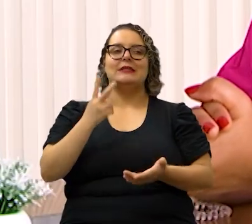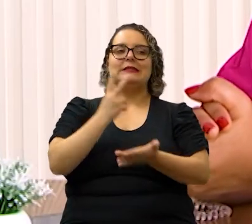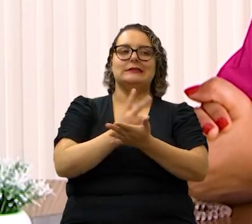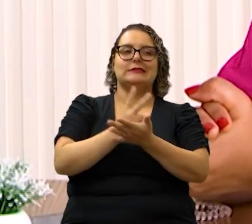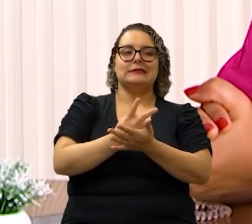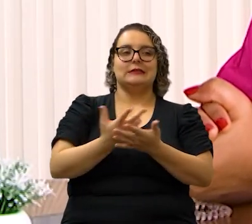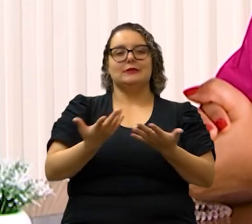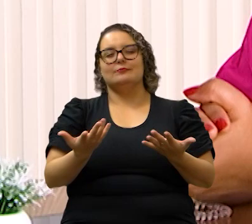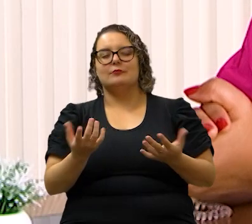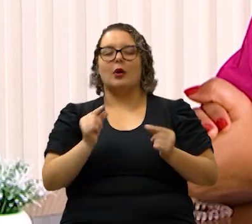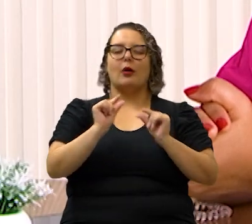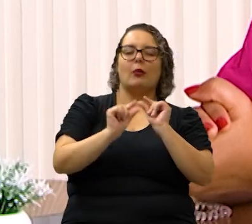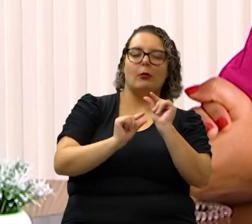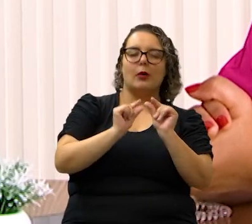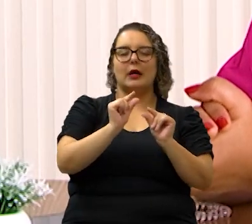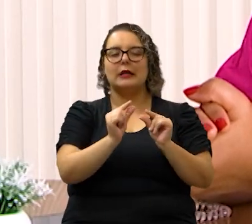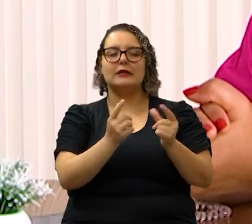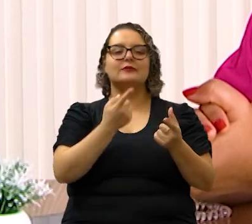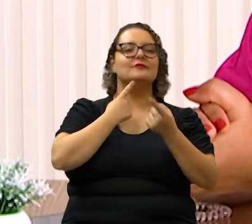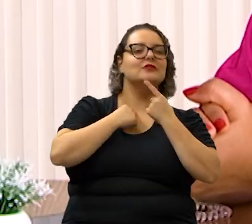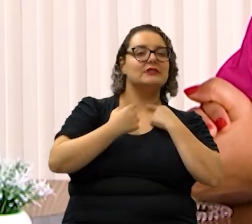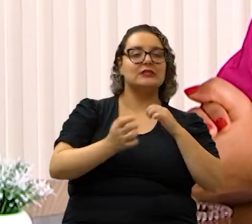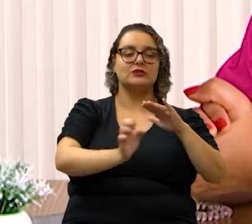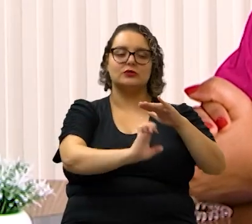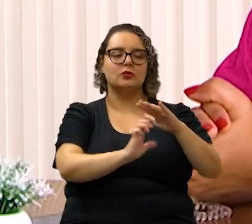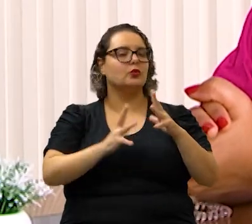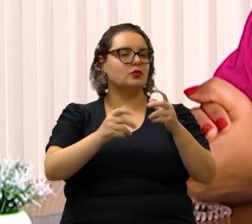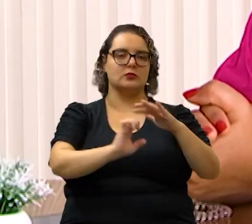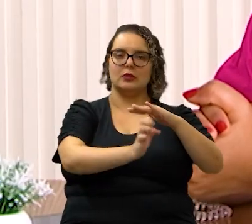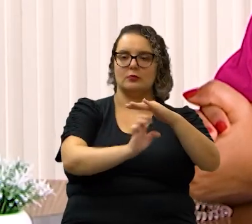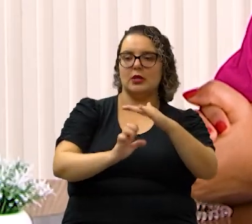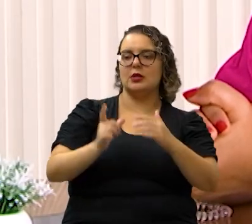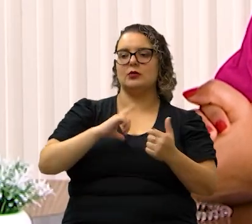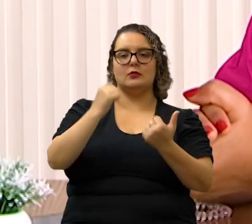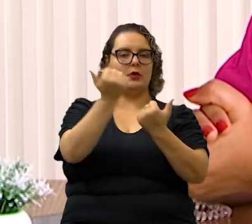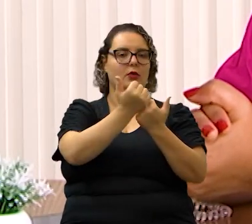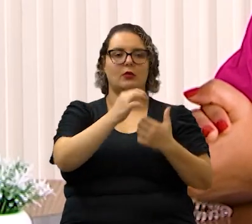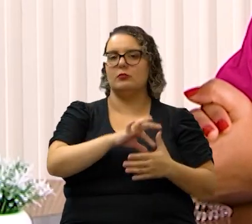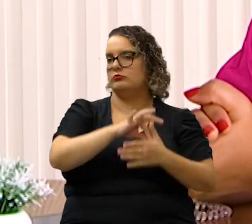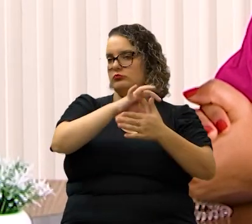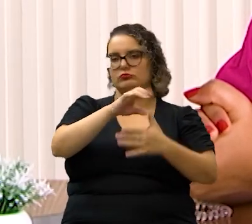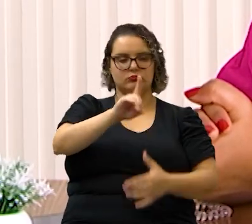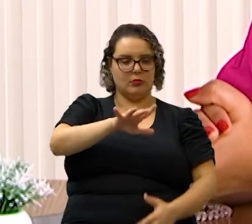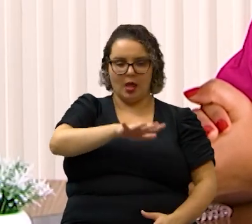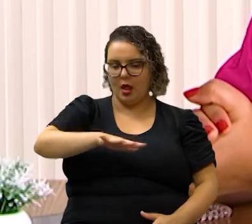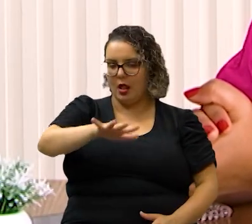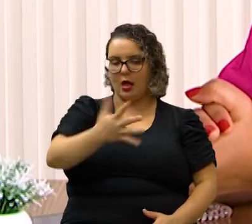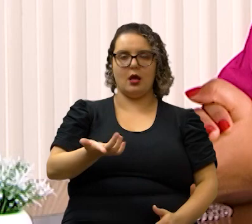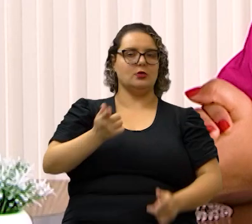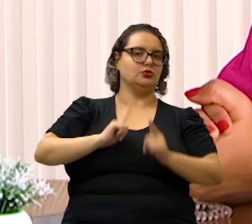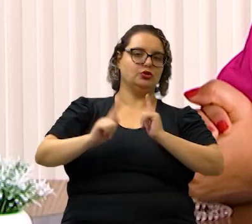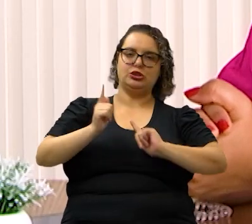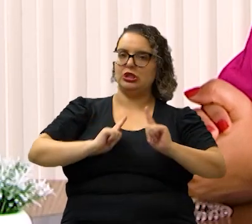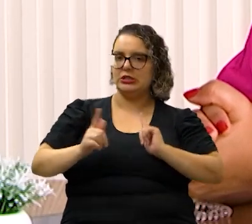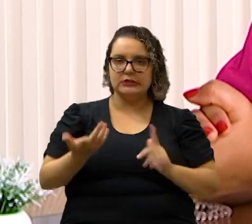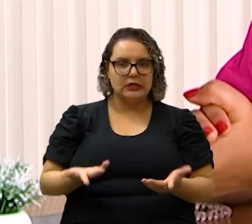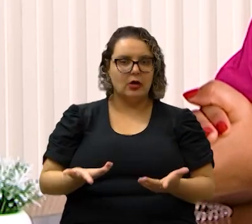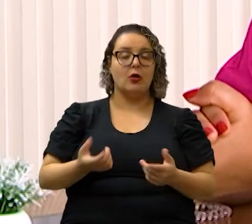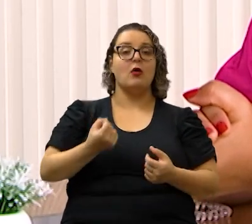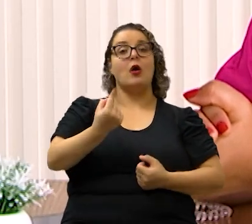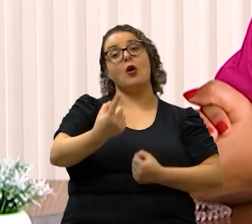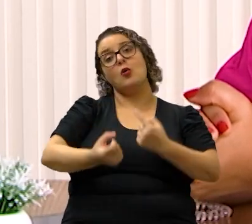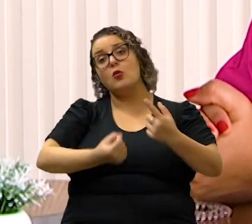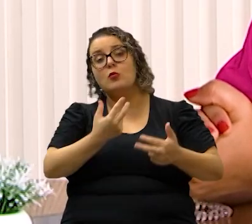com o pé no empresariado. Tá. Então, todas as empresas onde eu trabalhei, eu sempre tive cargo de diretor ou um cargo de